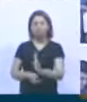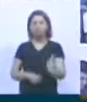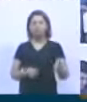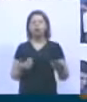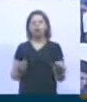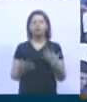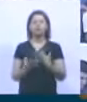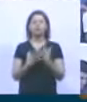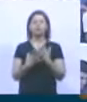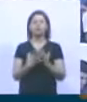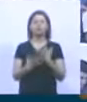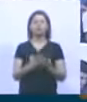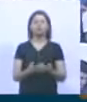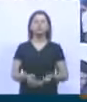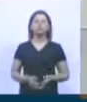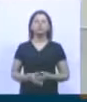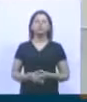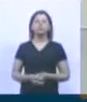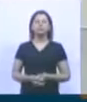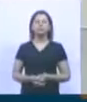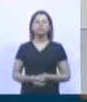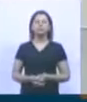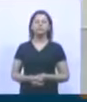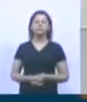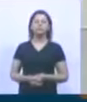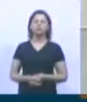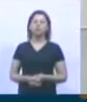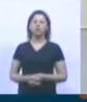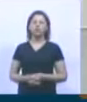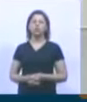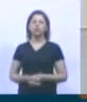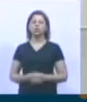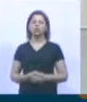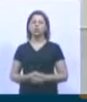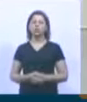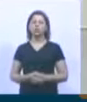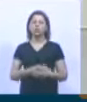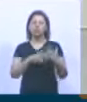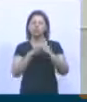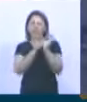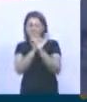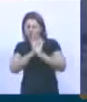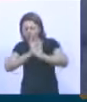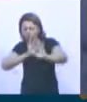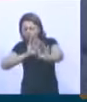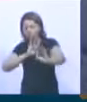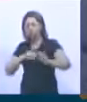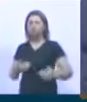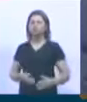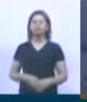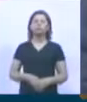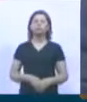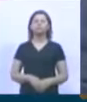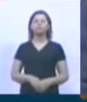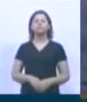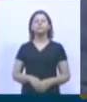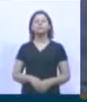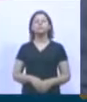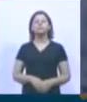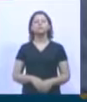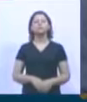para confessá-lo. And not drag me from so far. E não me trazer de tão longe. But then I said, perhaps that is what